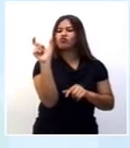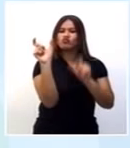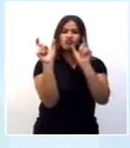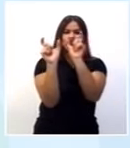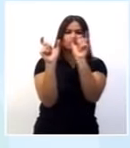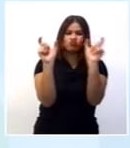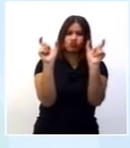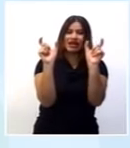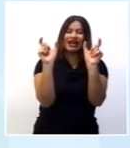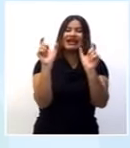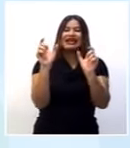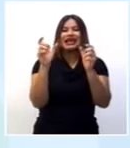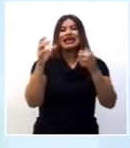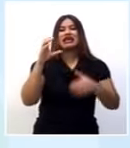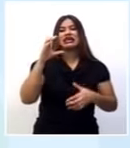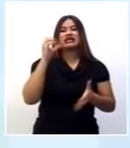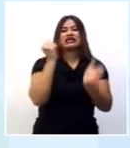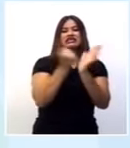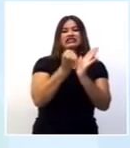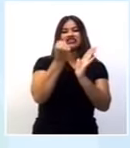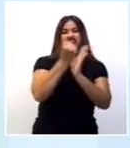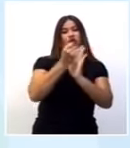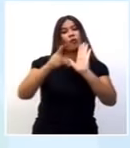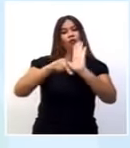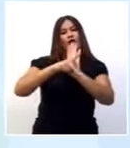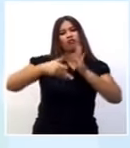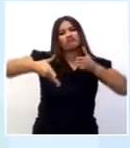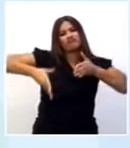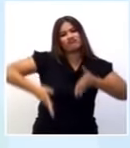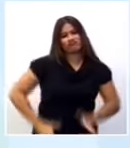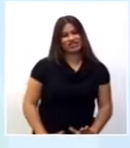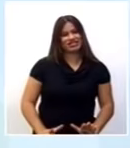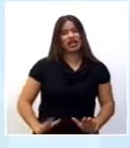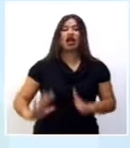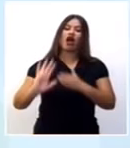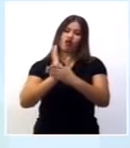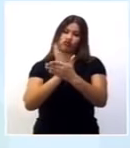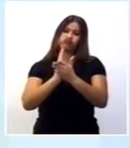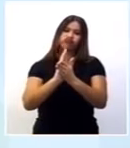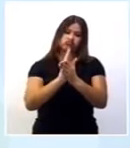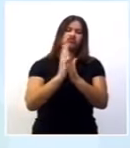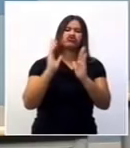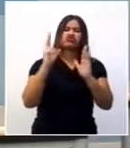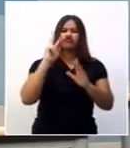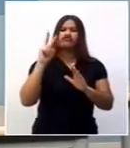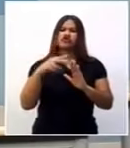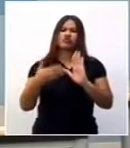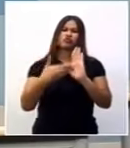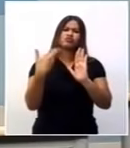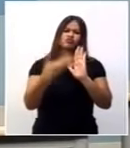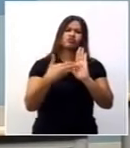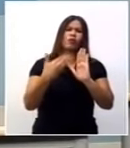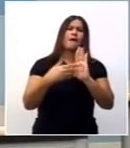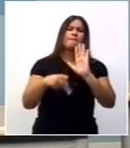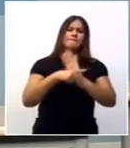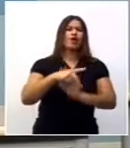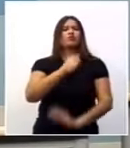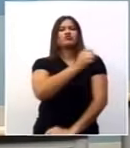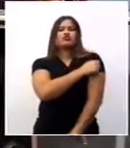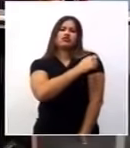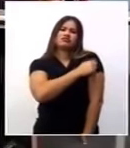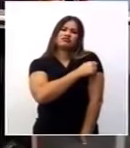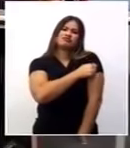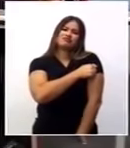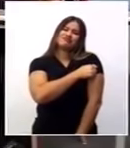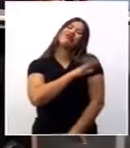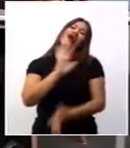E como ele já estava no material já do aluno, alguns alunos já devem ter visto essa atividade lá. É uma certidão de nascimento. Algumas